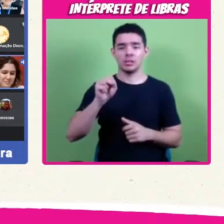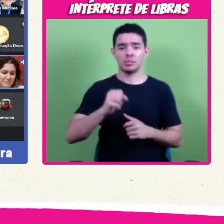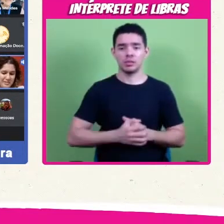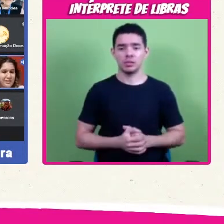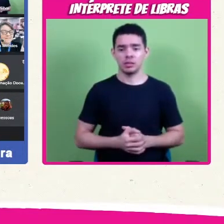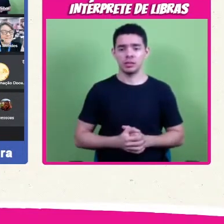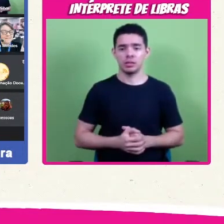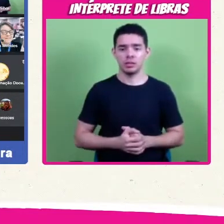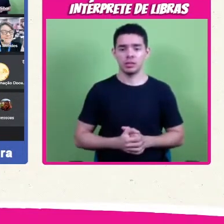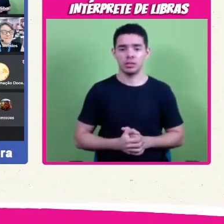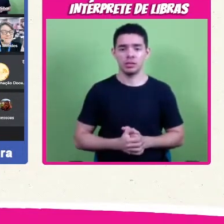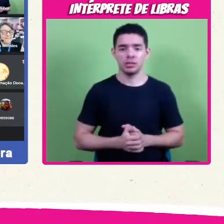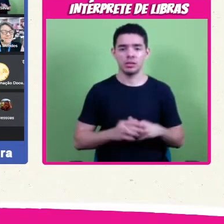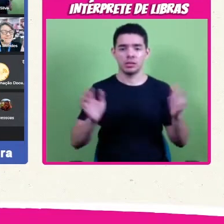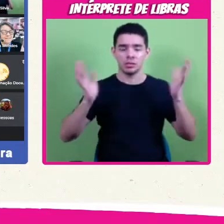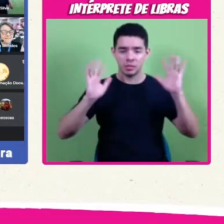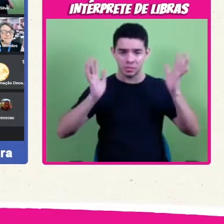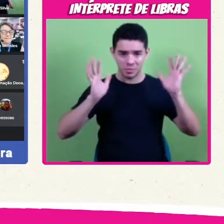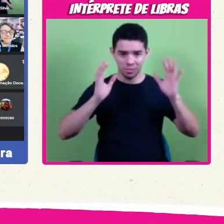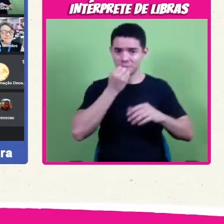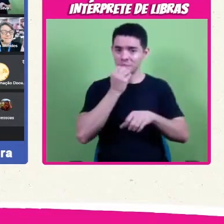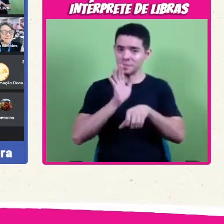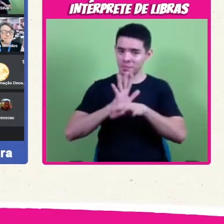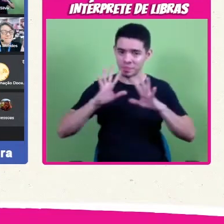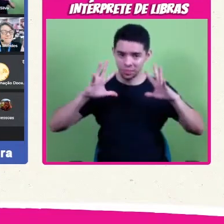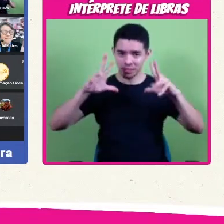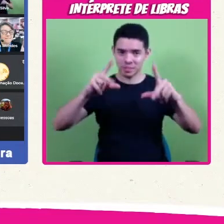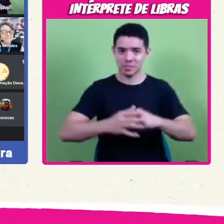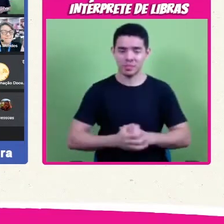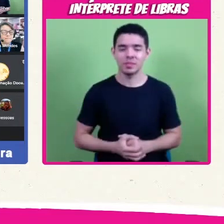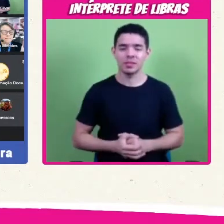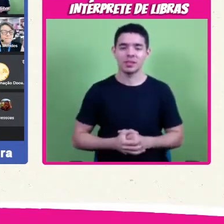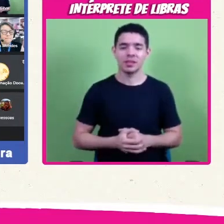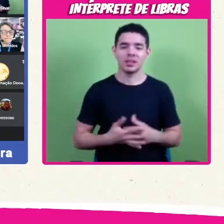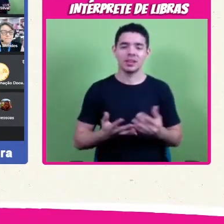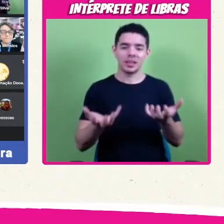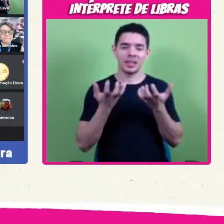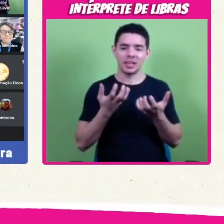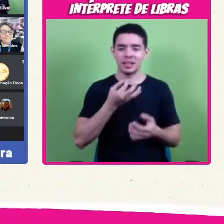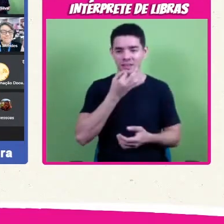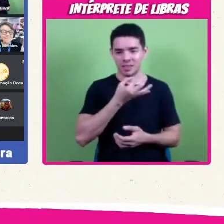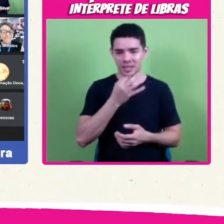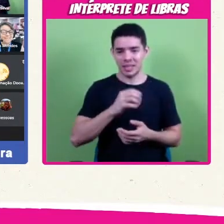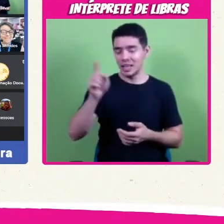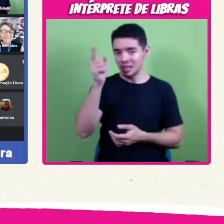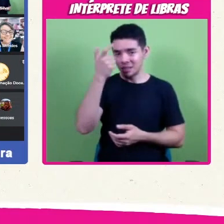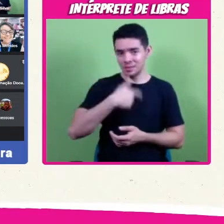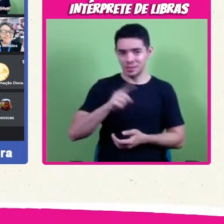Olá, boa tarde a todas e todos. Queria só fazer um adendo, não sou secretária, tá?